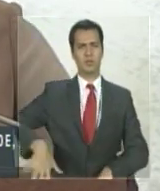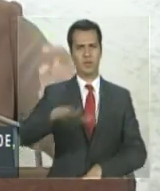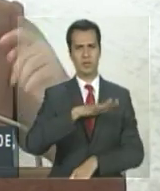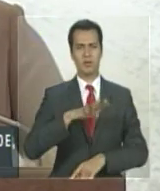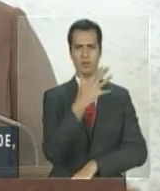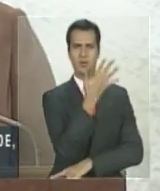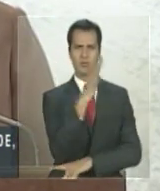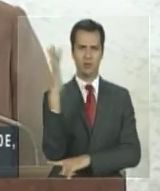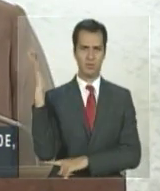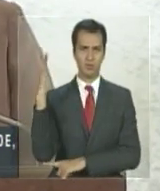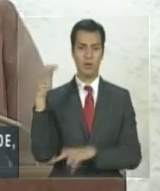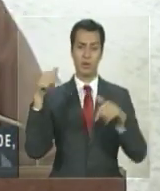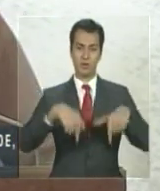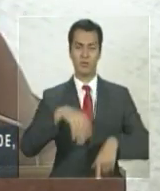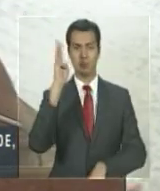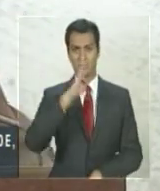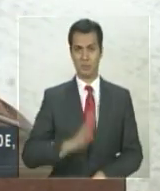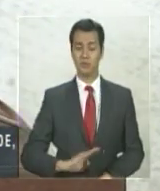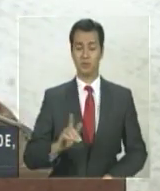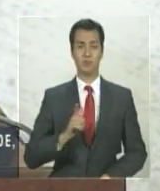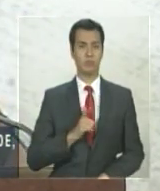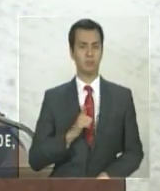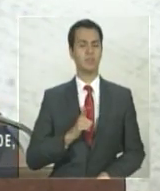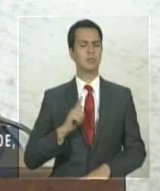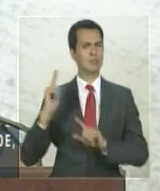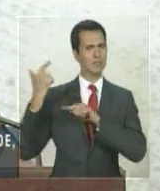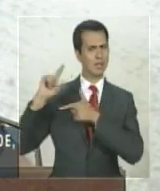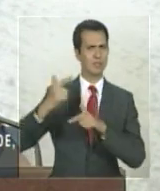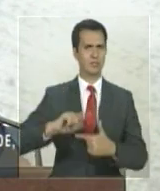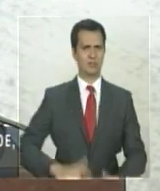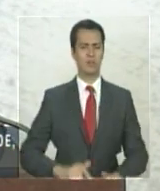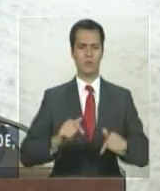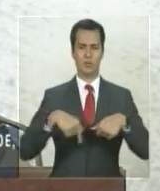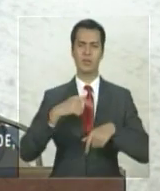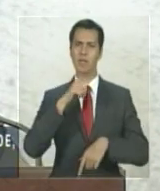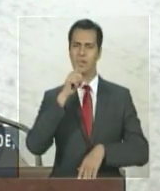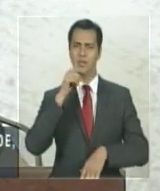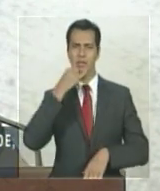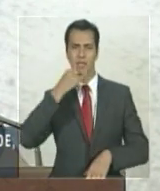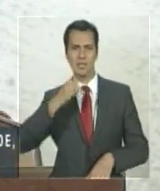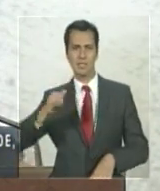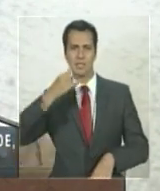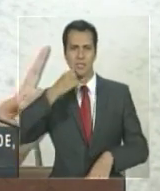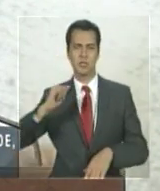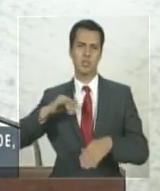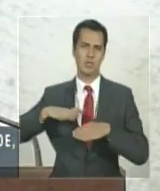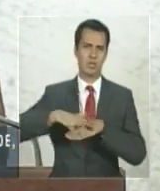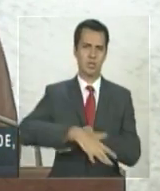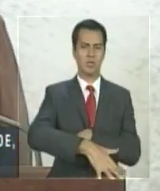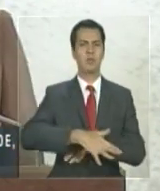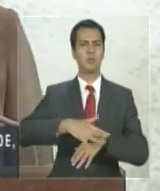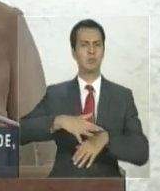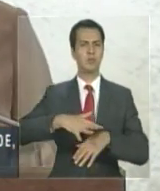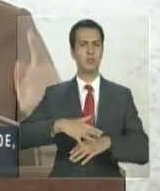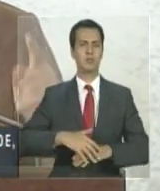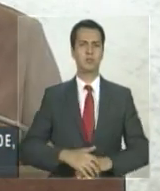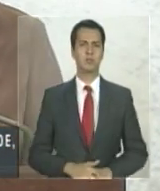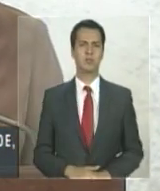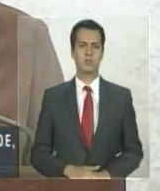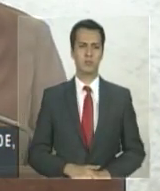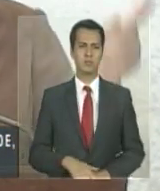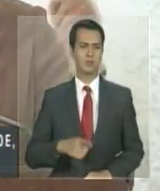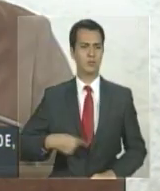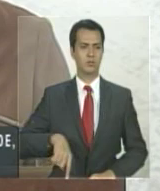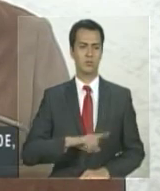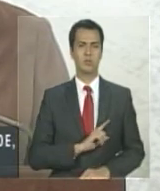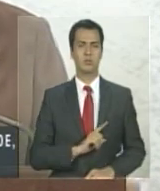país que tem tradição de ter uma das matrizes energéticas, e aí nós somos modestos, porque a gente